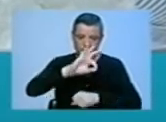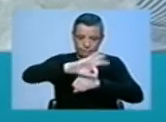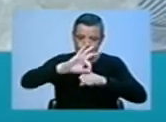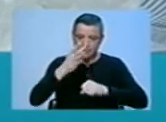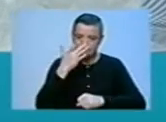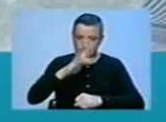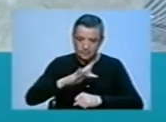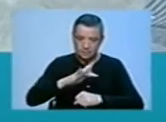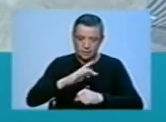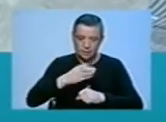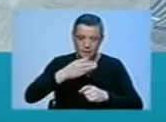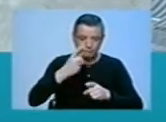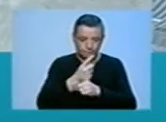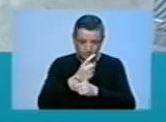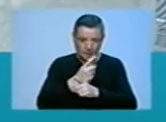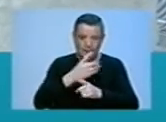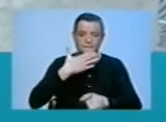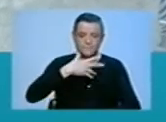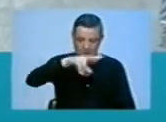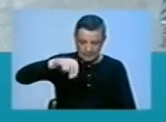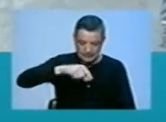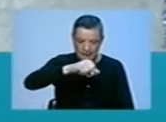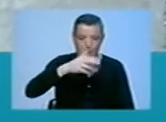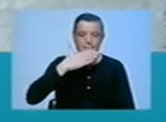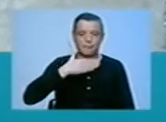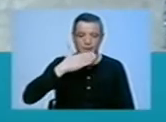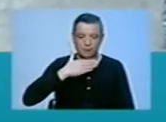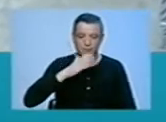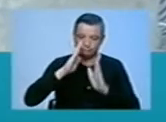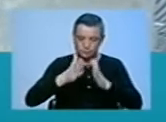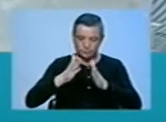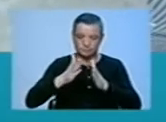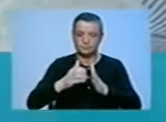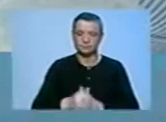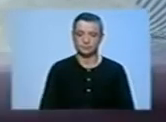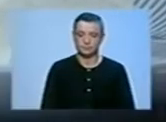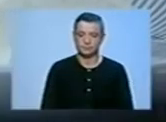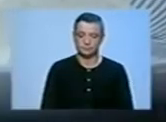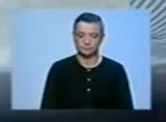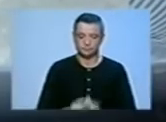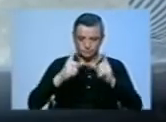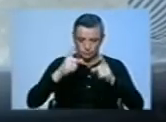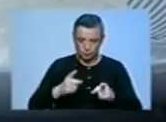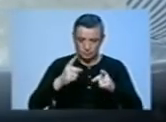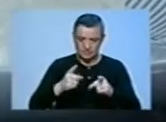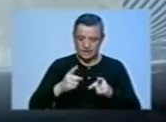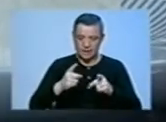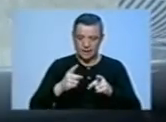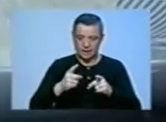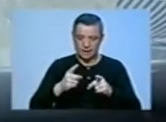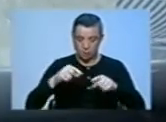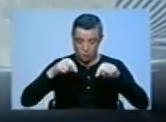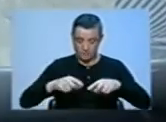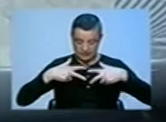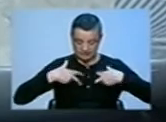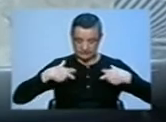quanto as de estágios quanto baste em farinha de trigo quanto vasto vamos então começar hoje sexta-feira